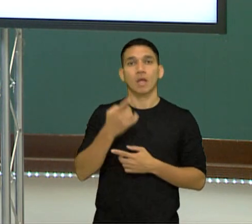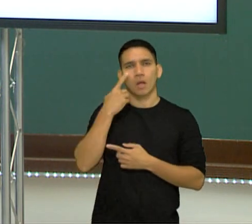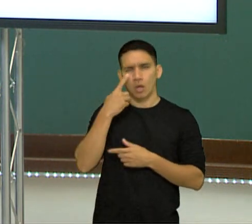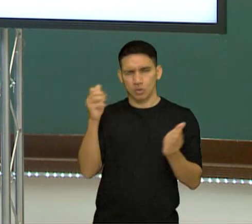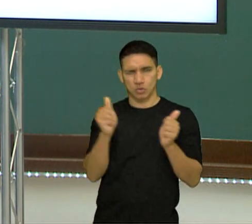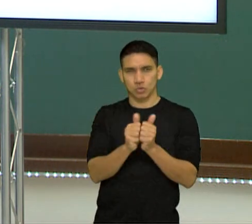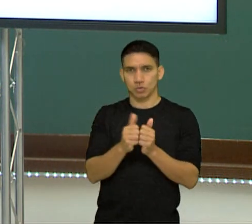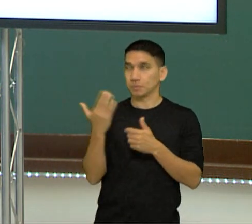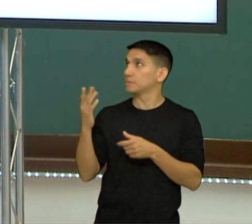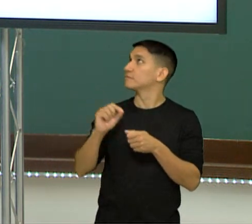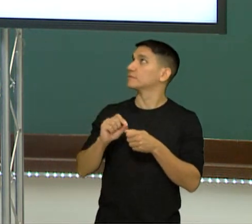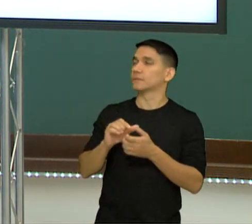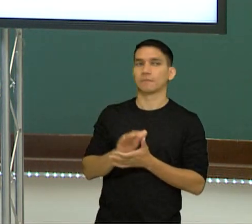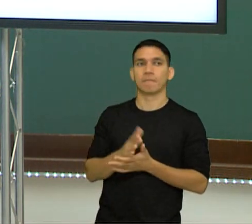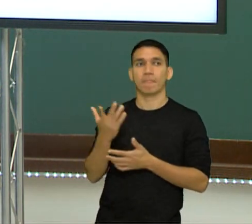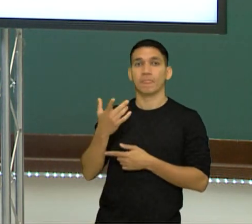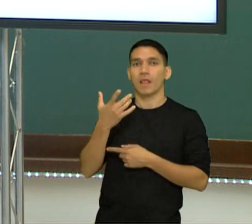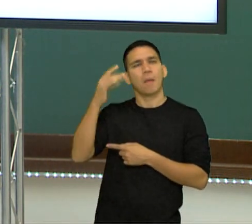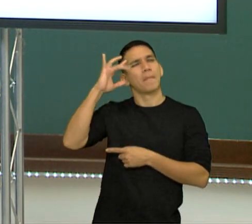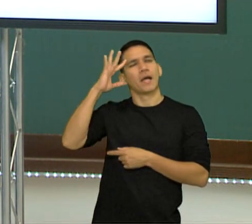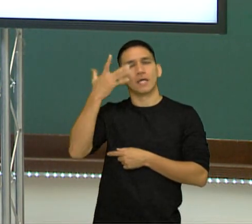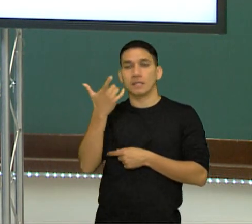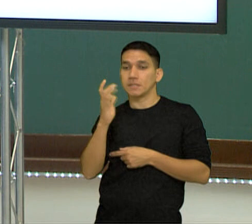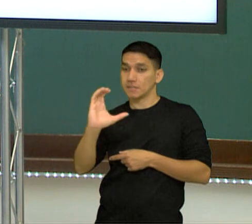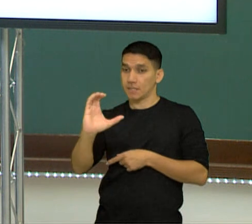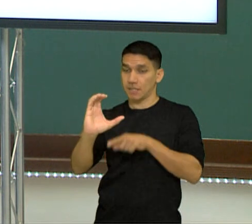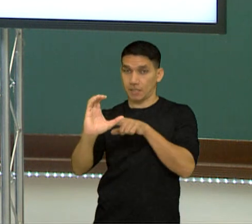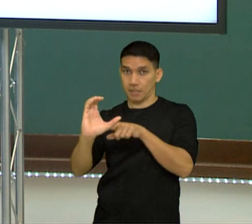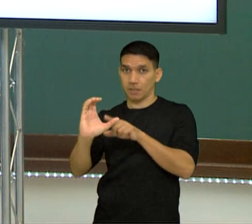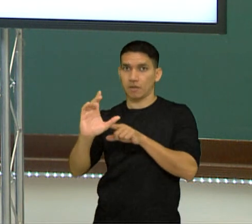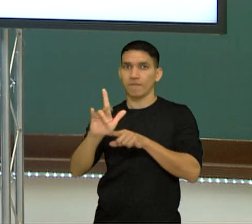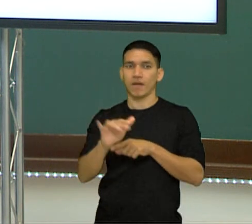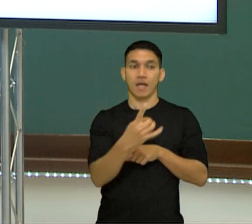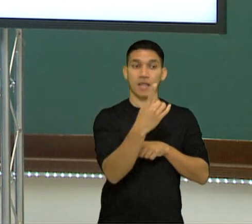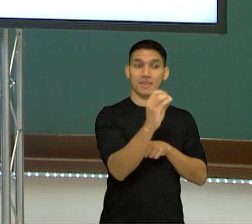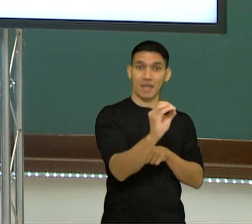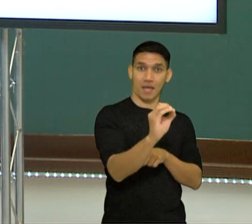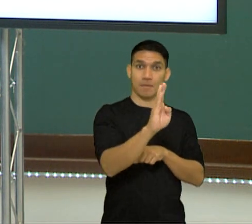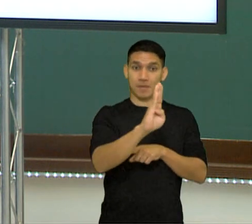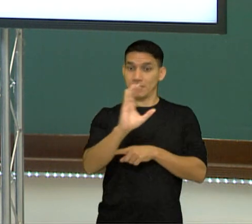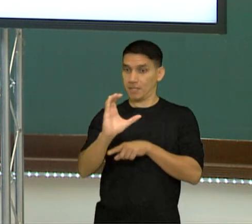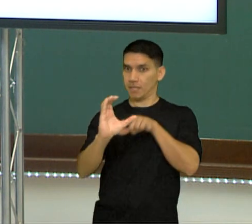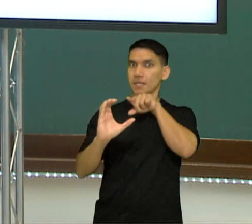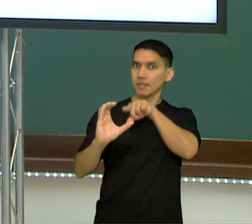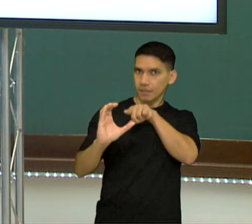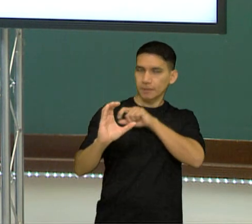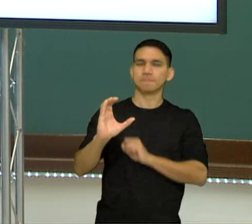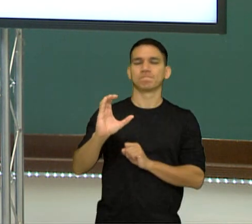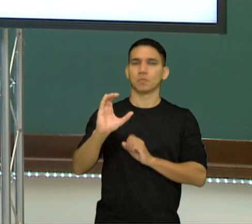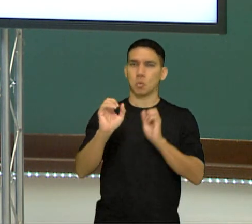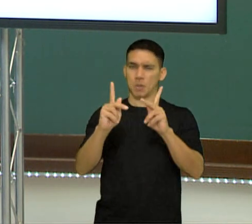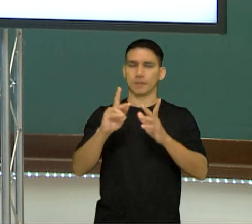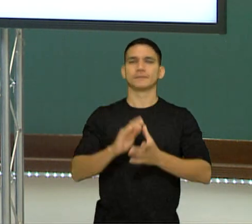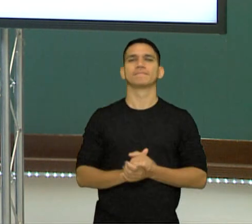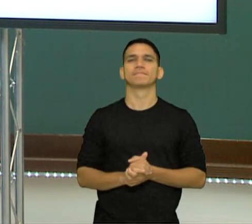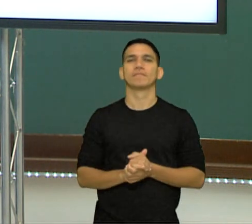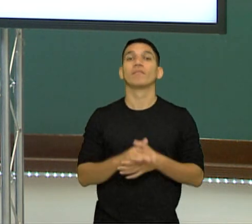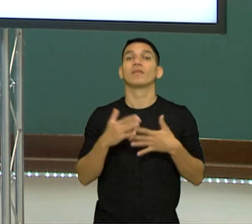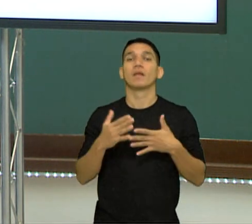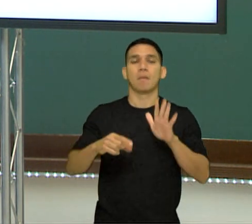então vamos fazer junto ó coloca imagina que tem uns e aqui vai ficar 10bc Ok